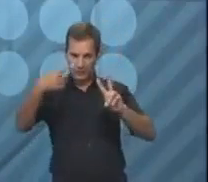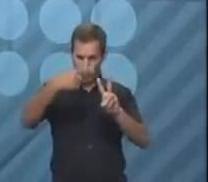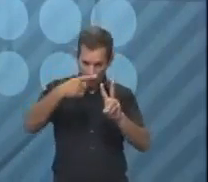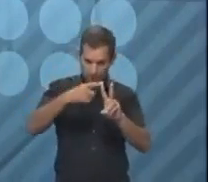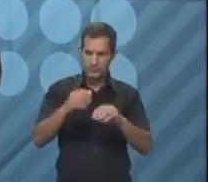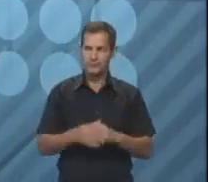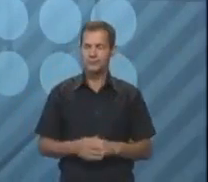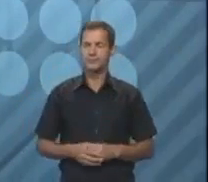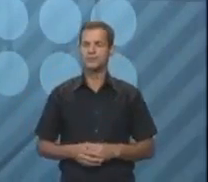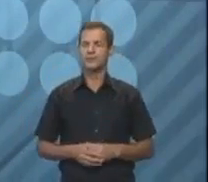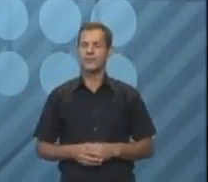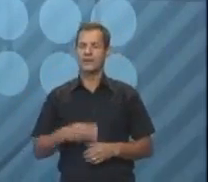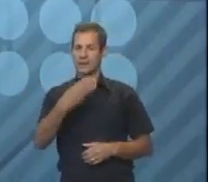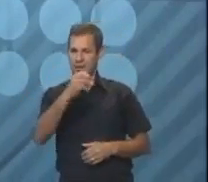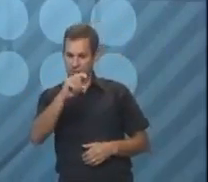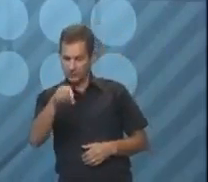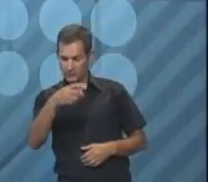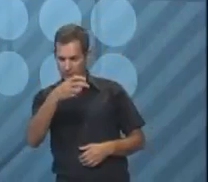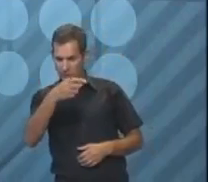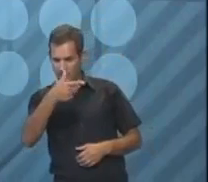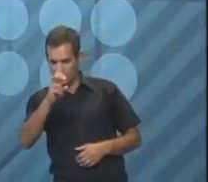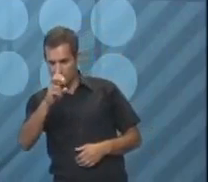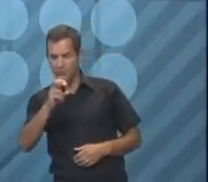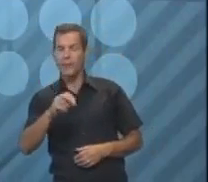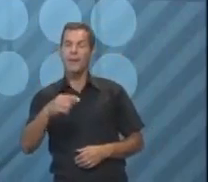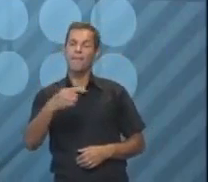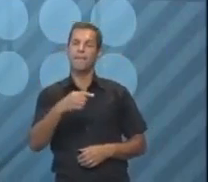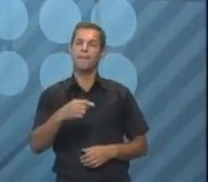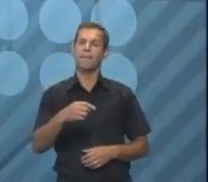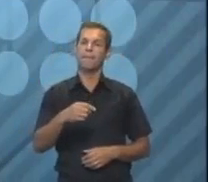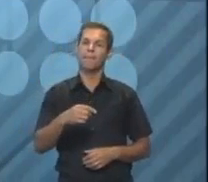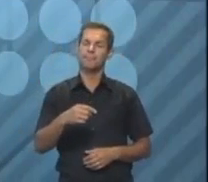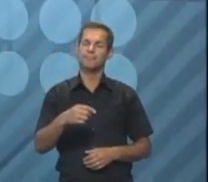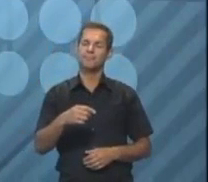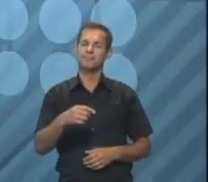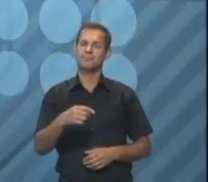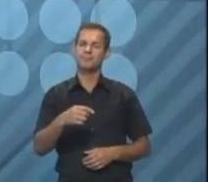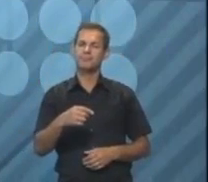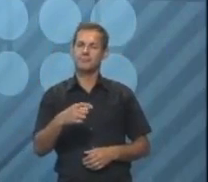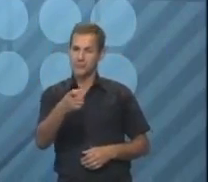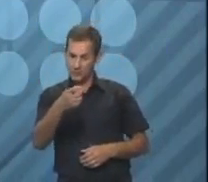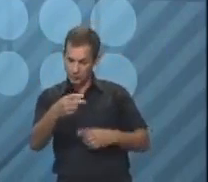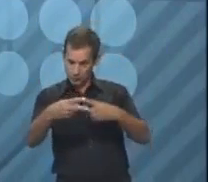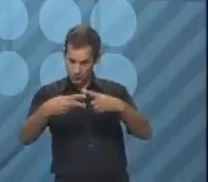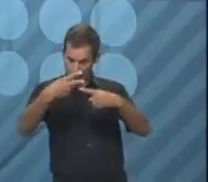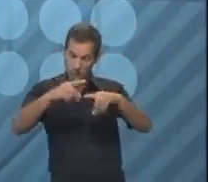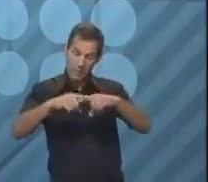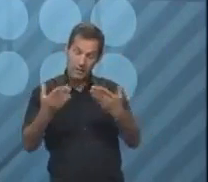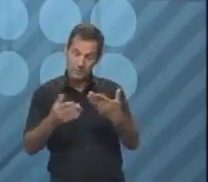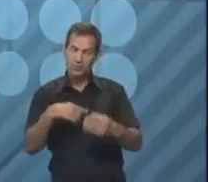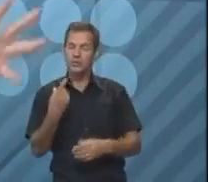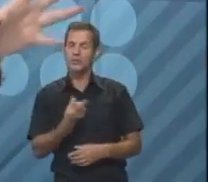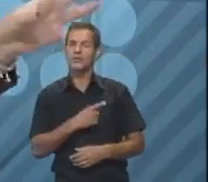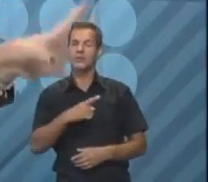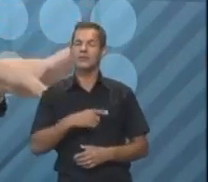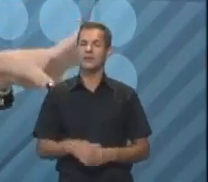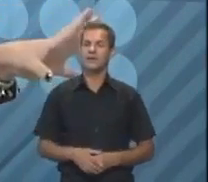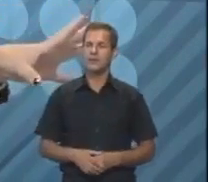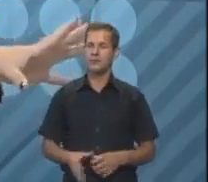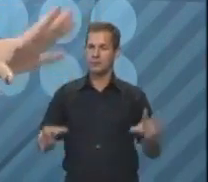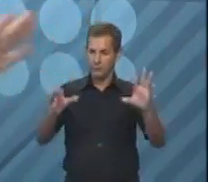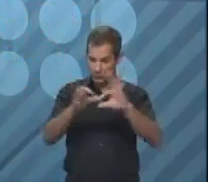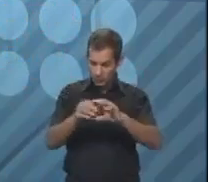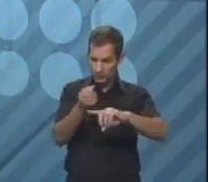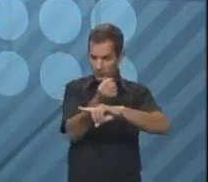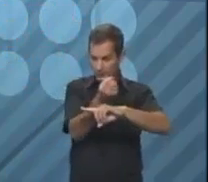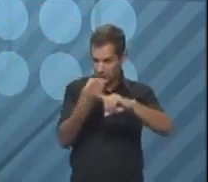raiz quadrada de 30,25 menos x ao quadrado. Agora não, agora a gente vai integrar